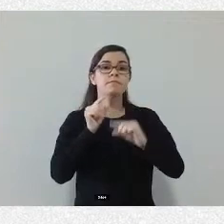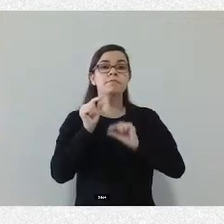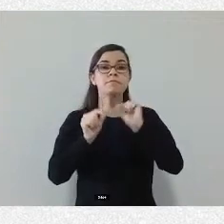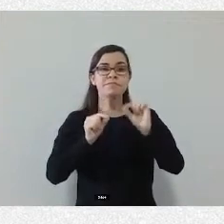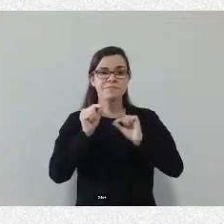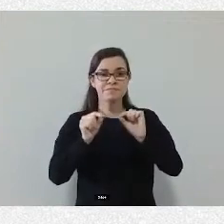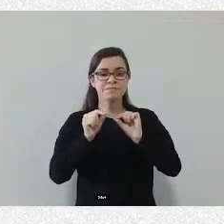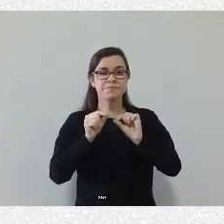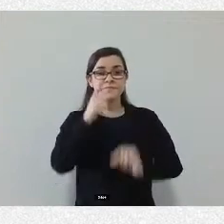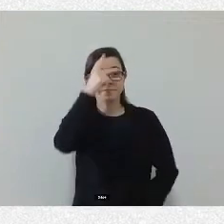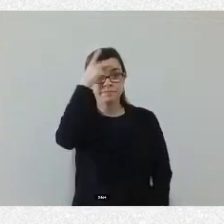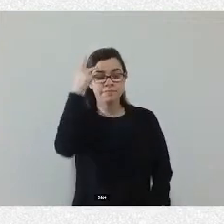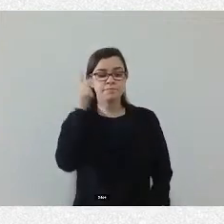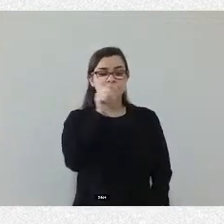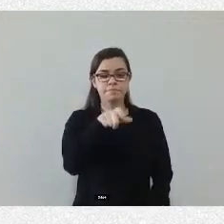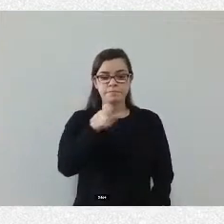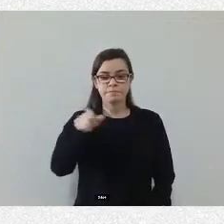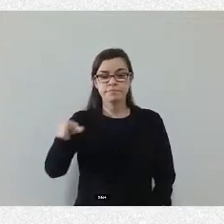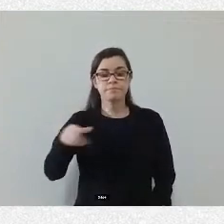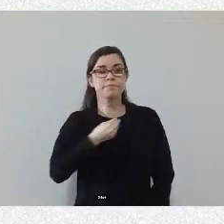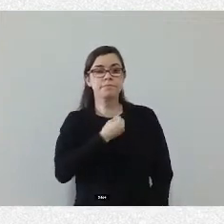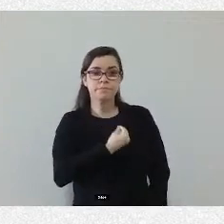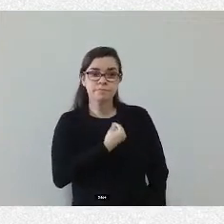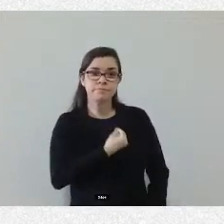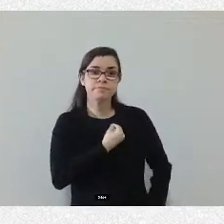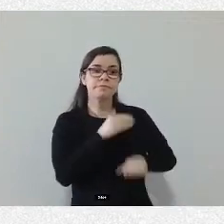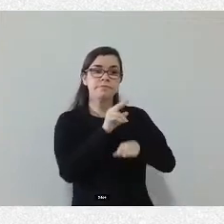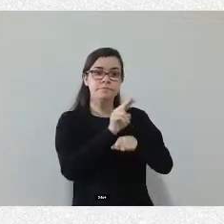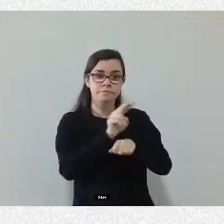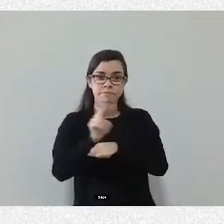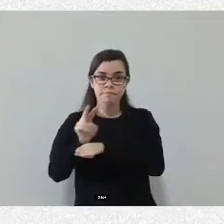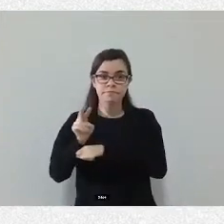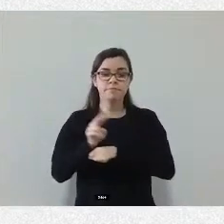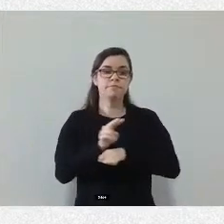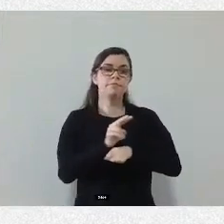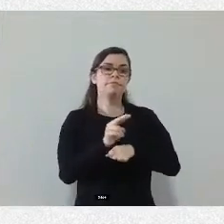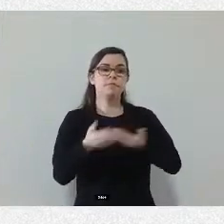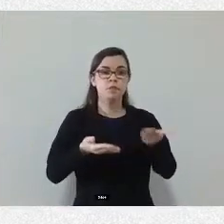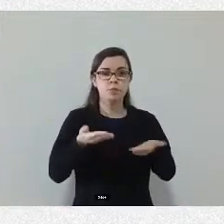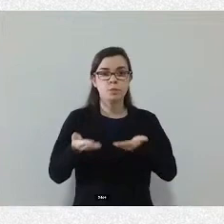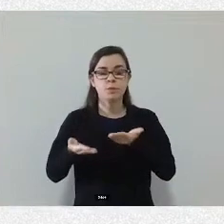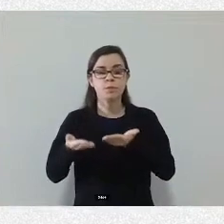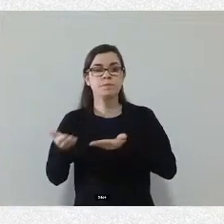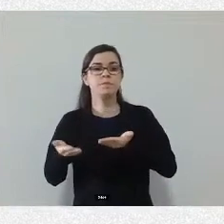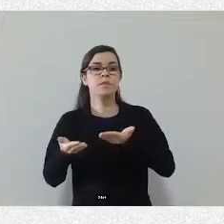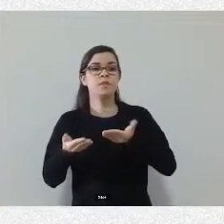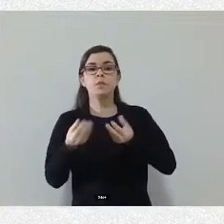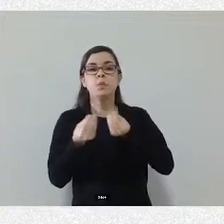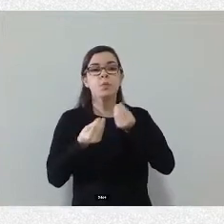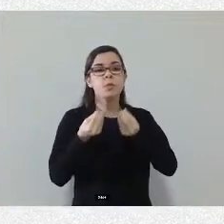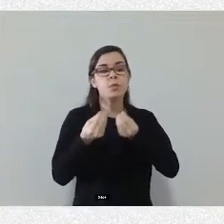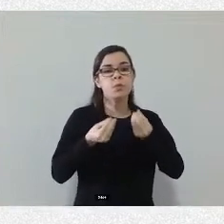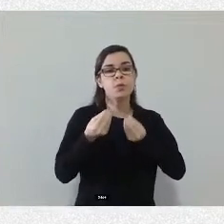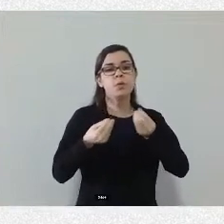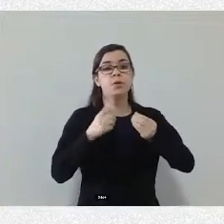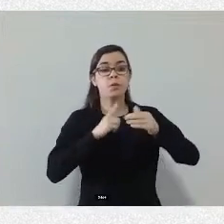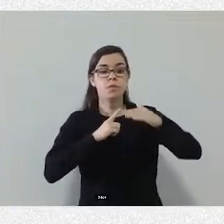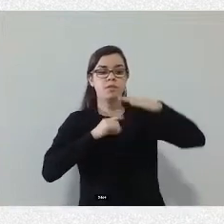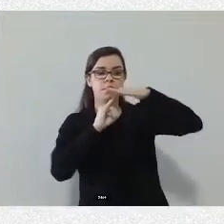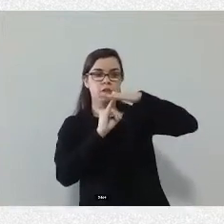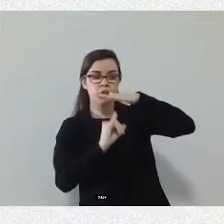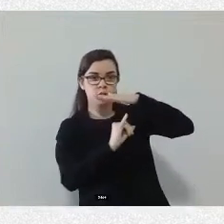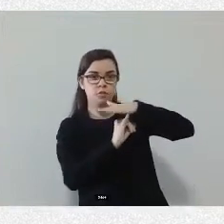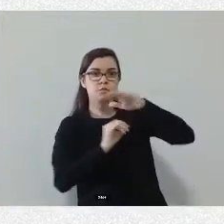vidas. Nós cuidamos de vidas através do nosso Instituto de Educação, Instituto Moinhos de